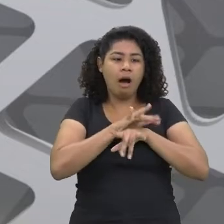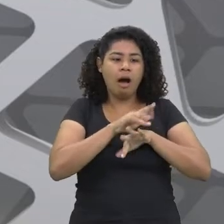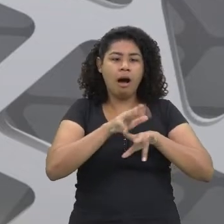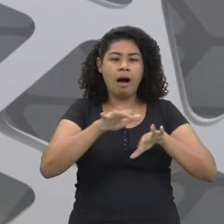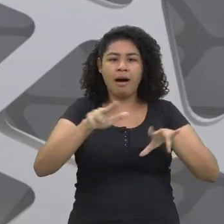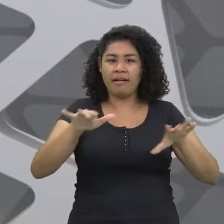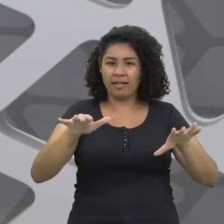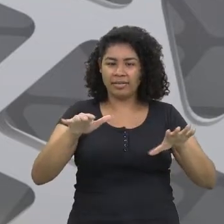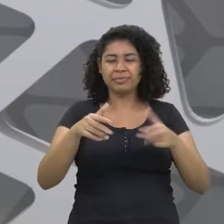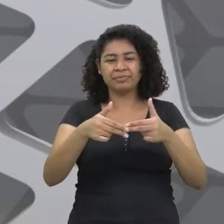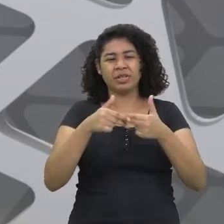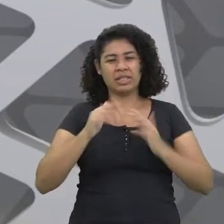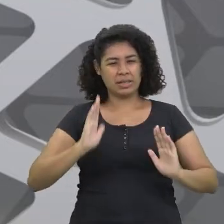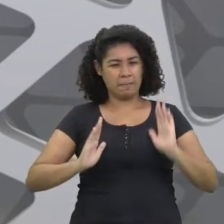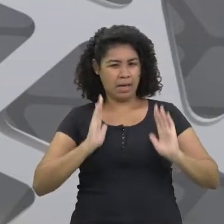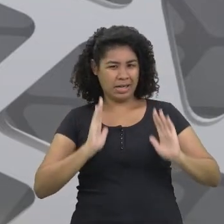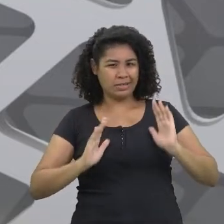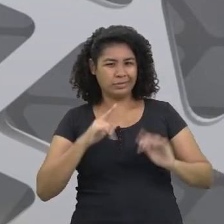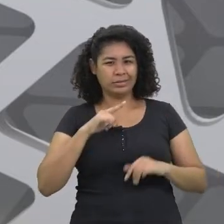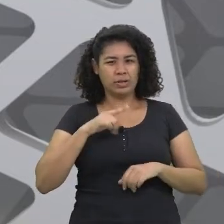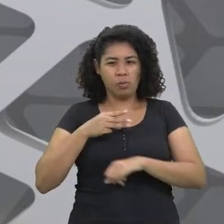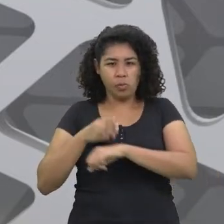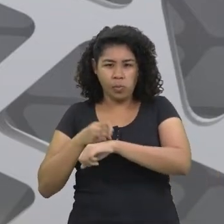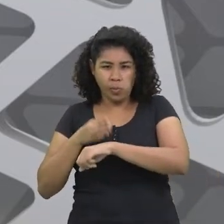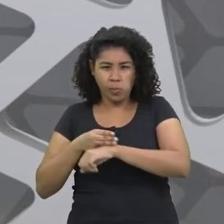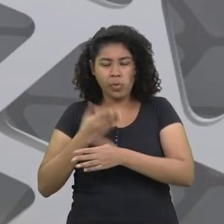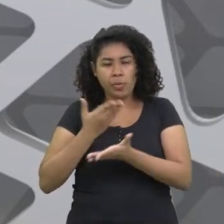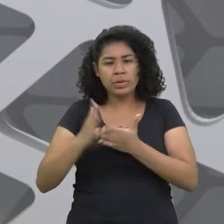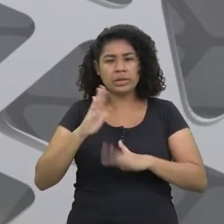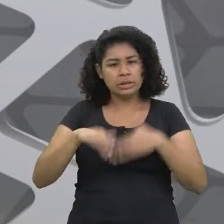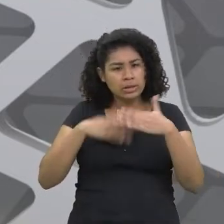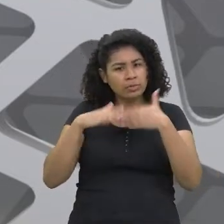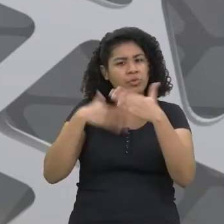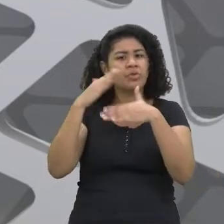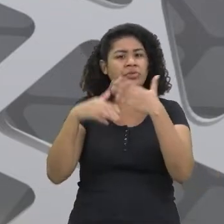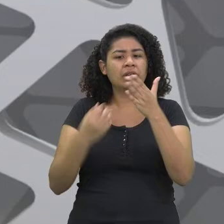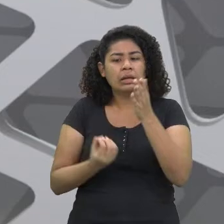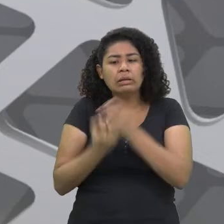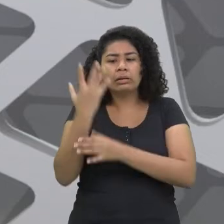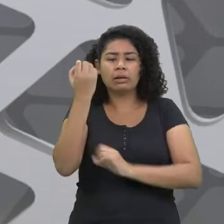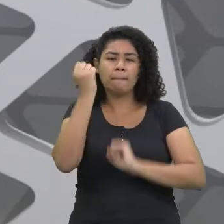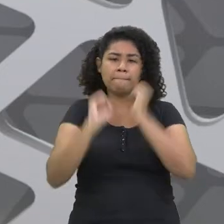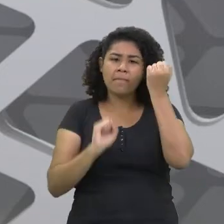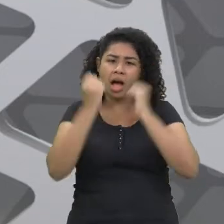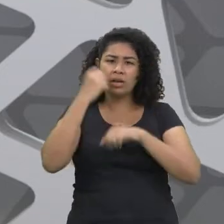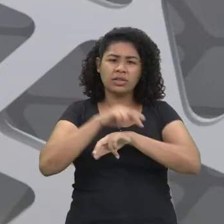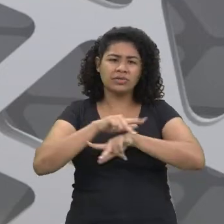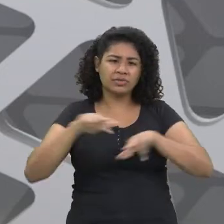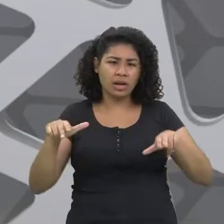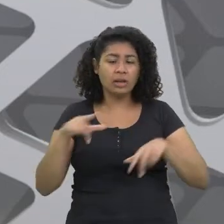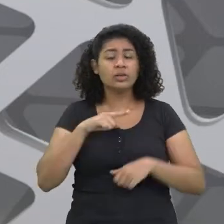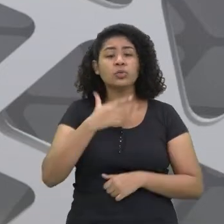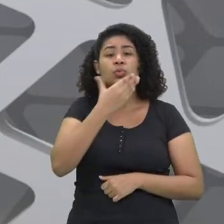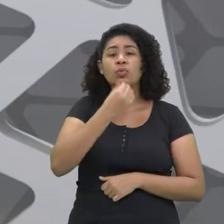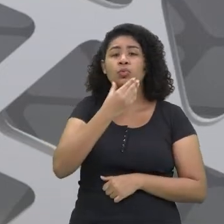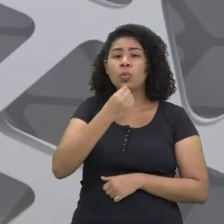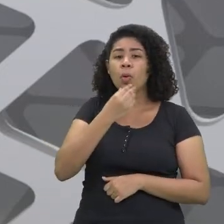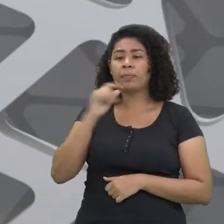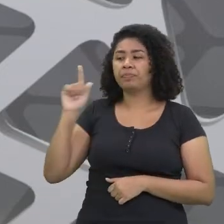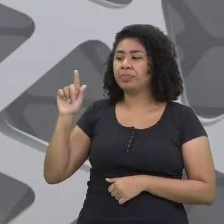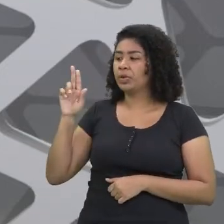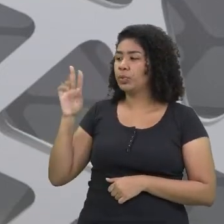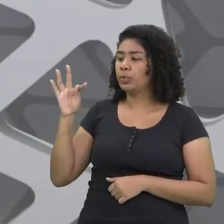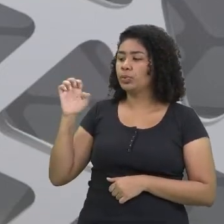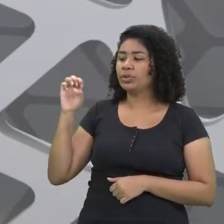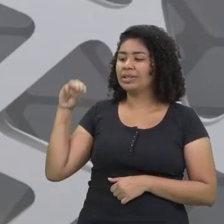ali, da Idade Média para a Moderna e desenvolvimento dela, com a criação das máquinas, vamos ter o Johannes Gutenberg criando a primeira